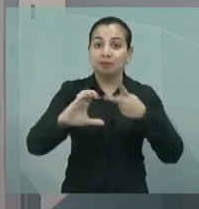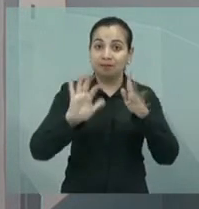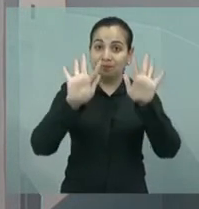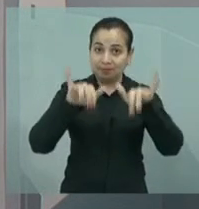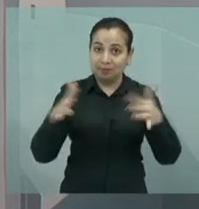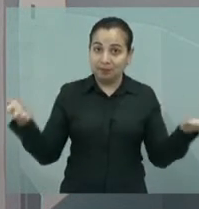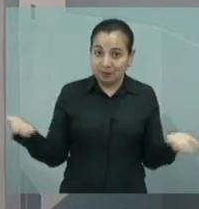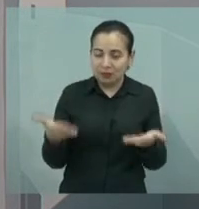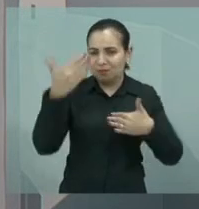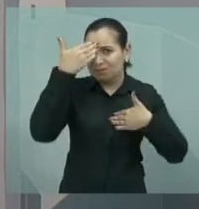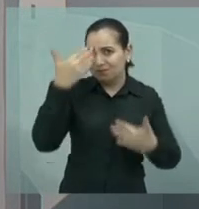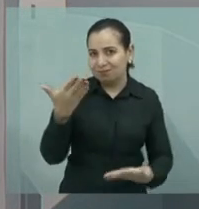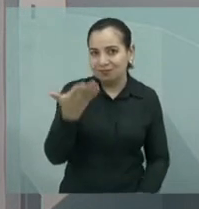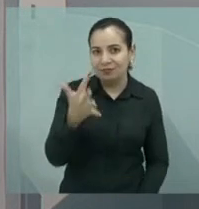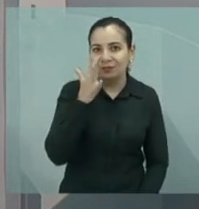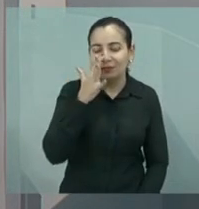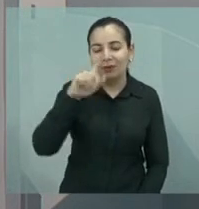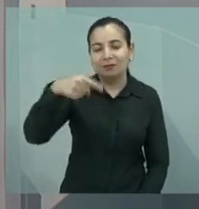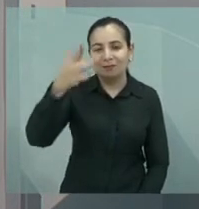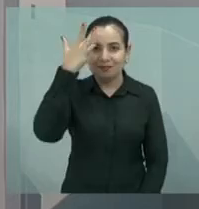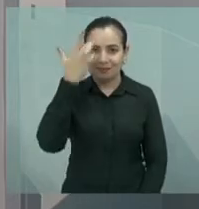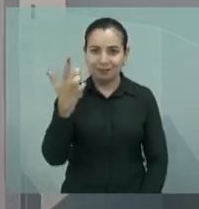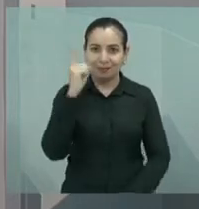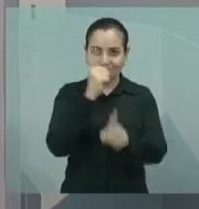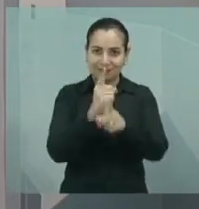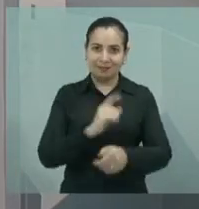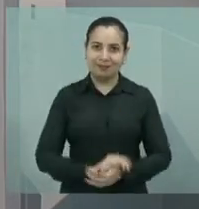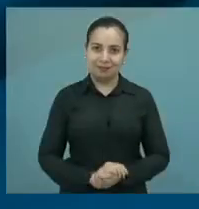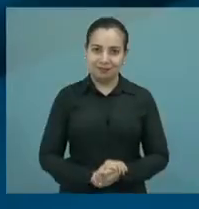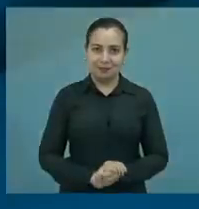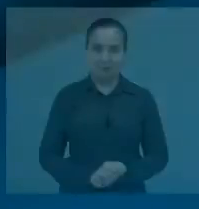aqui. Obrigado pela sua companhia e até amanhã.